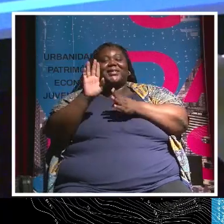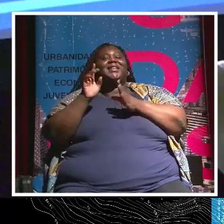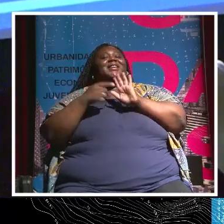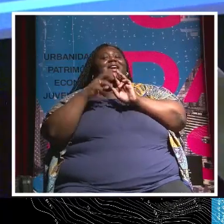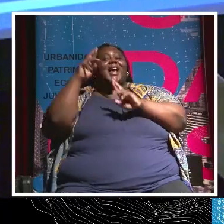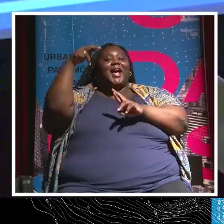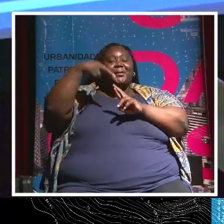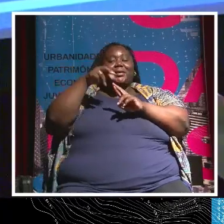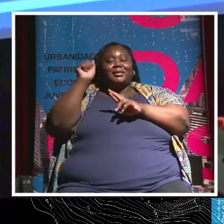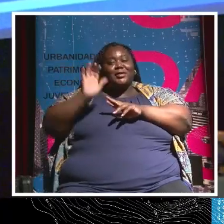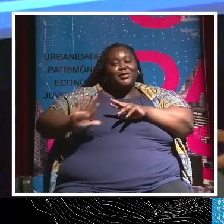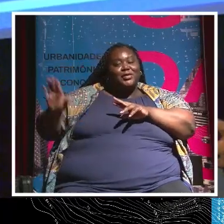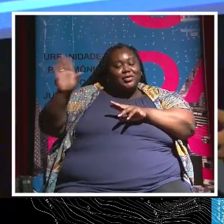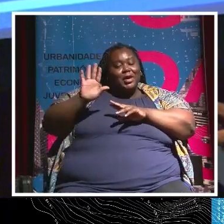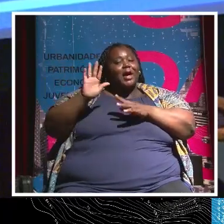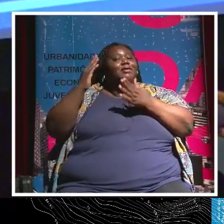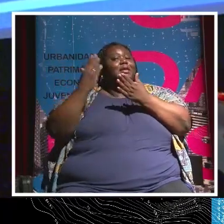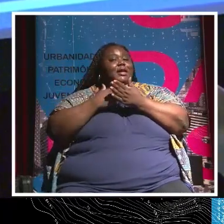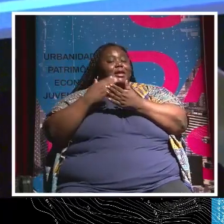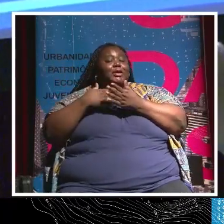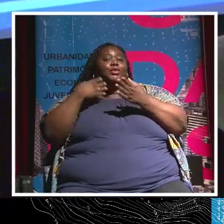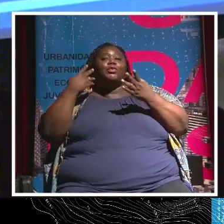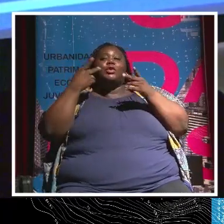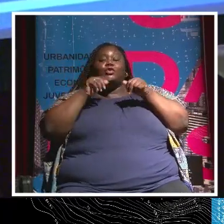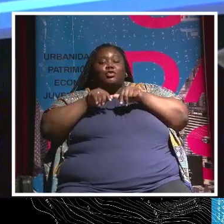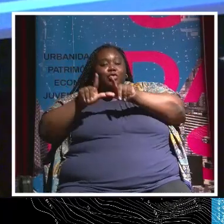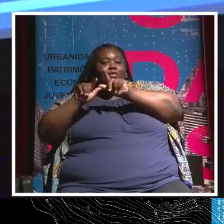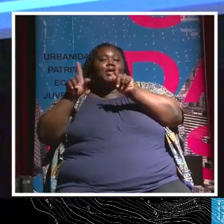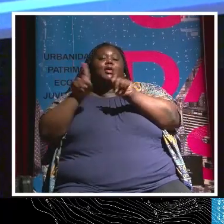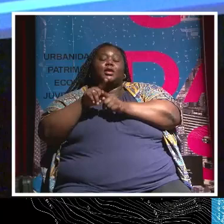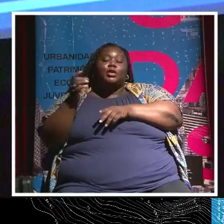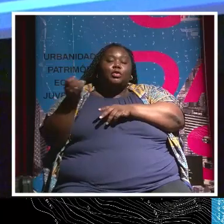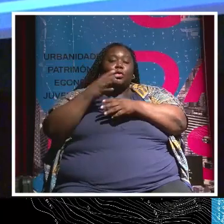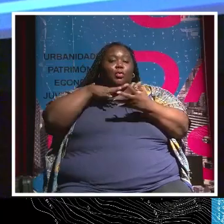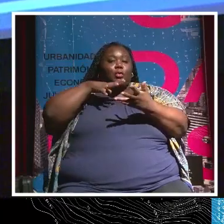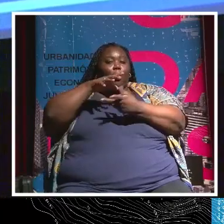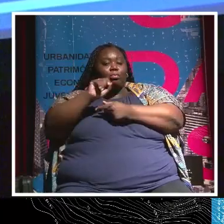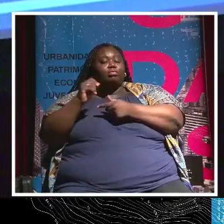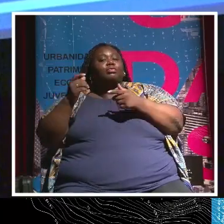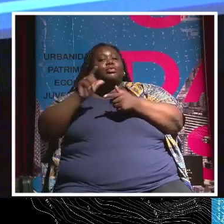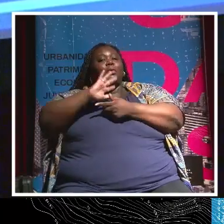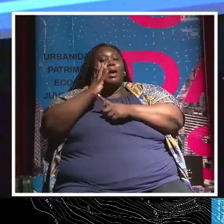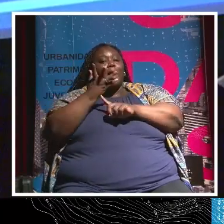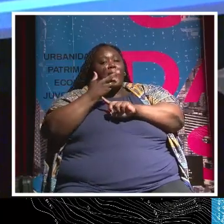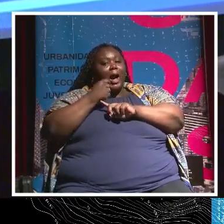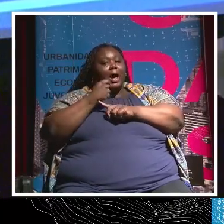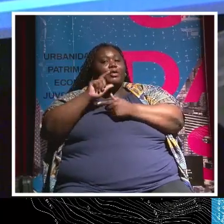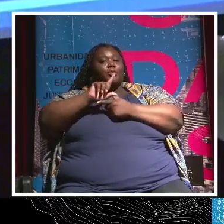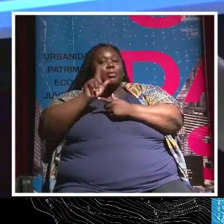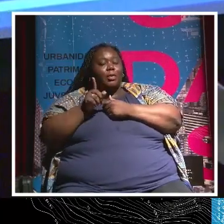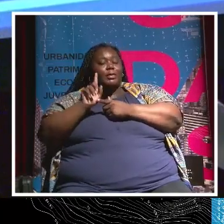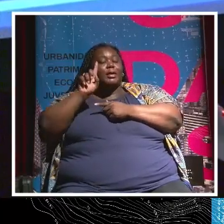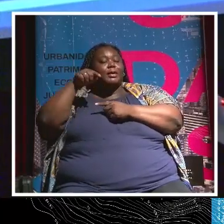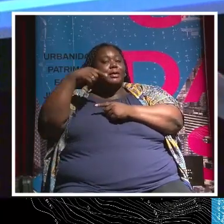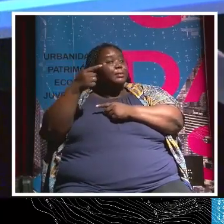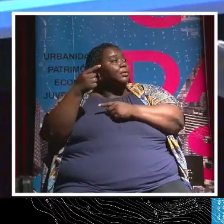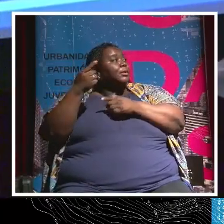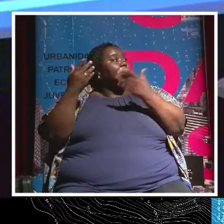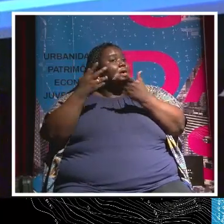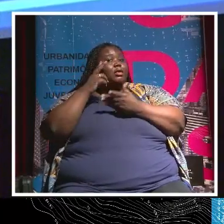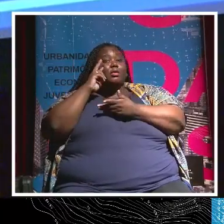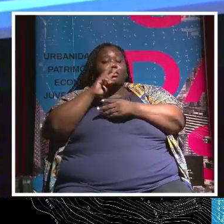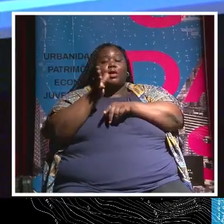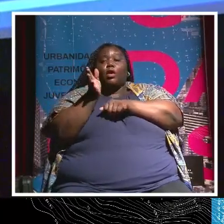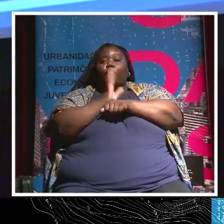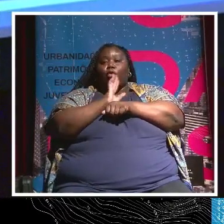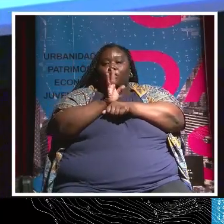de Viagens e Novo Mundo, Arte Contemporânea no Tempo da Pós-Memória. Ouviremos agora por